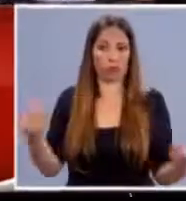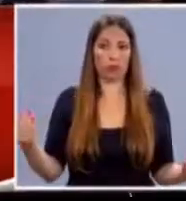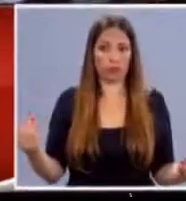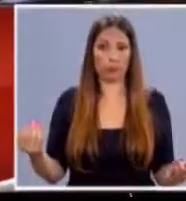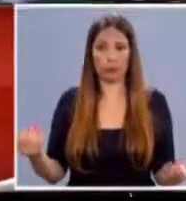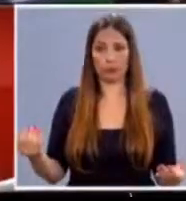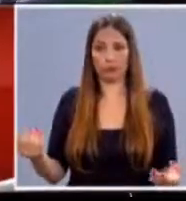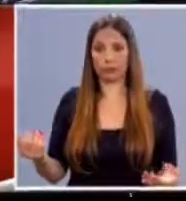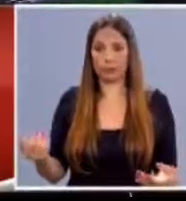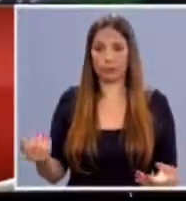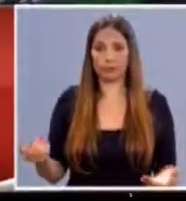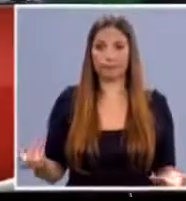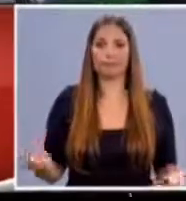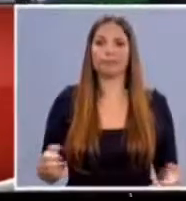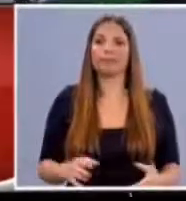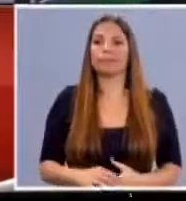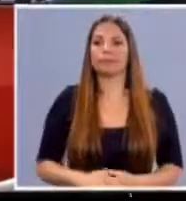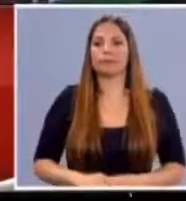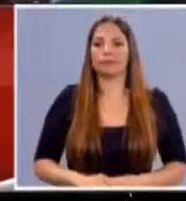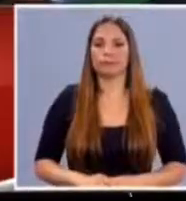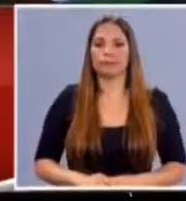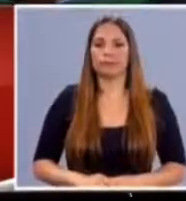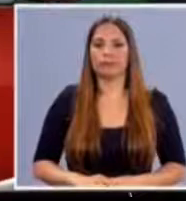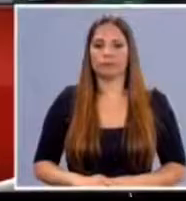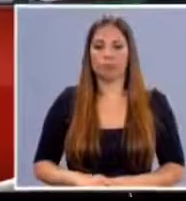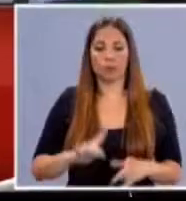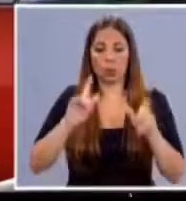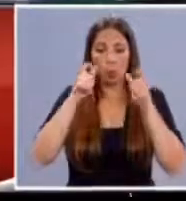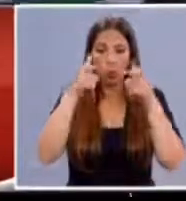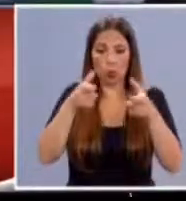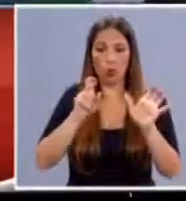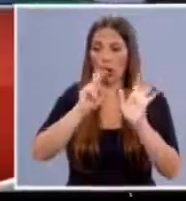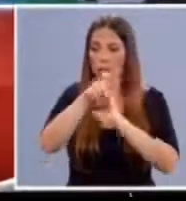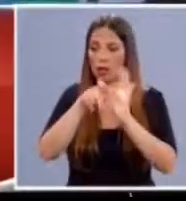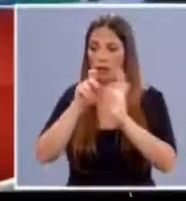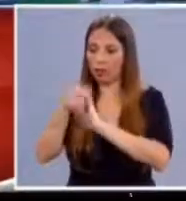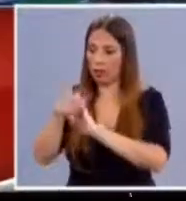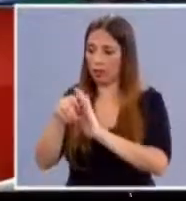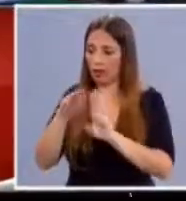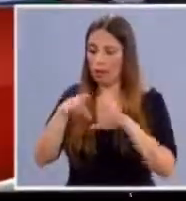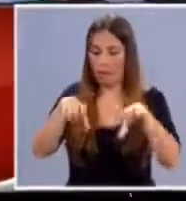exercer o seu direito de voto. O controle das entradas são colocadas no exterior do pavilhão,